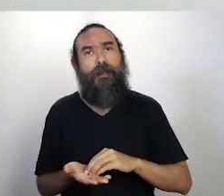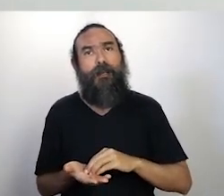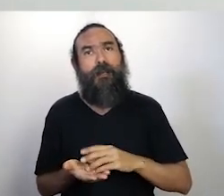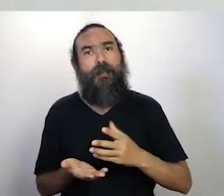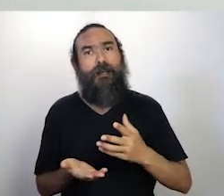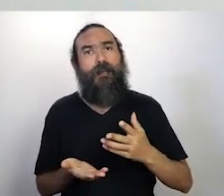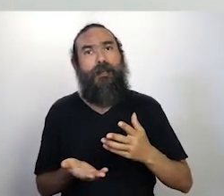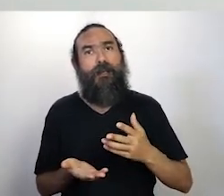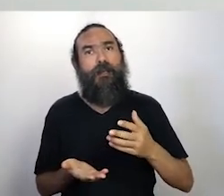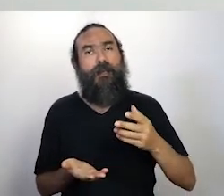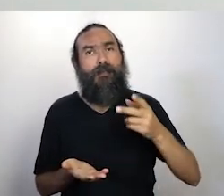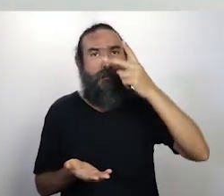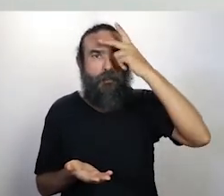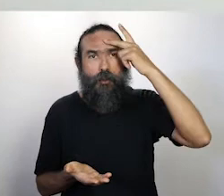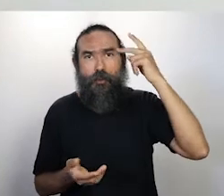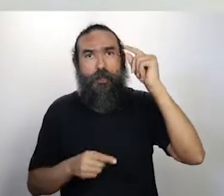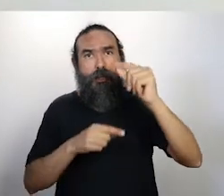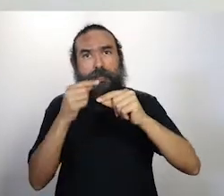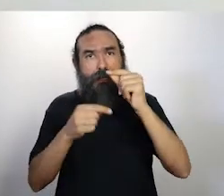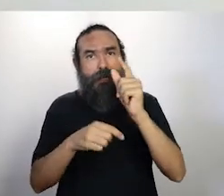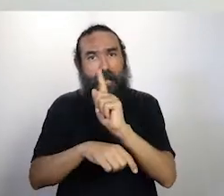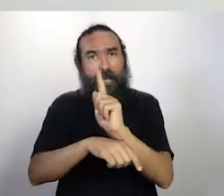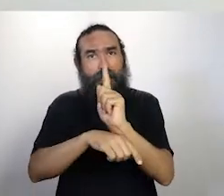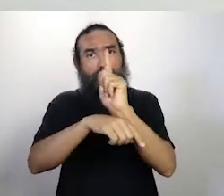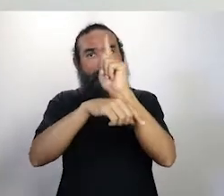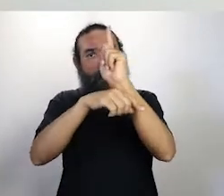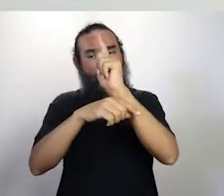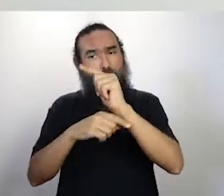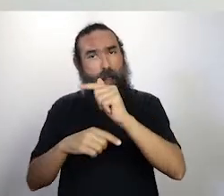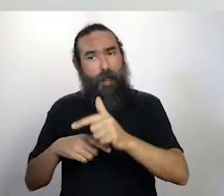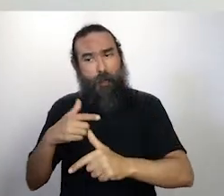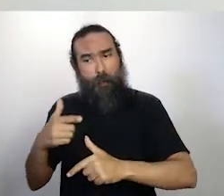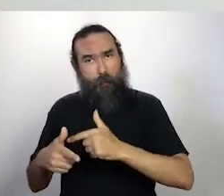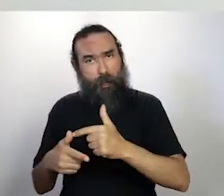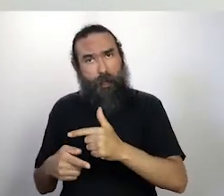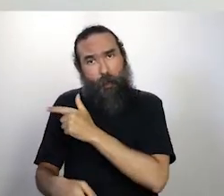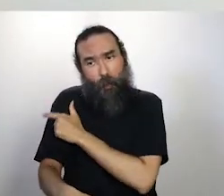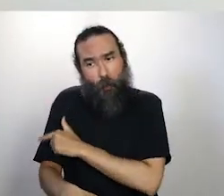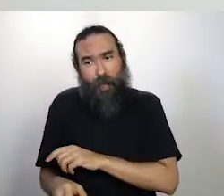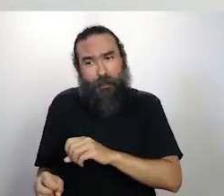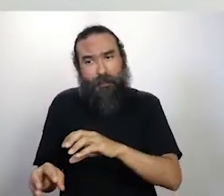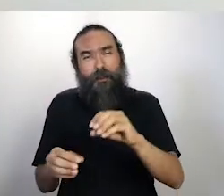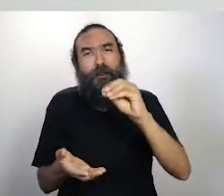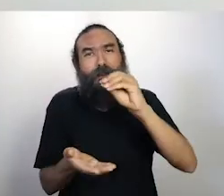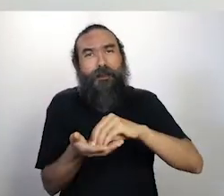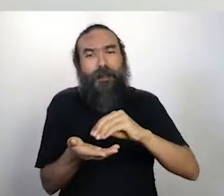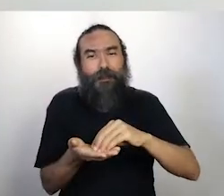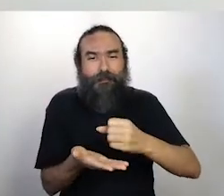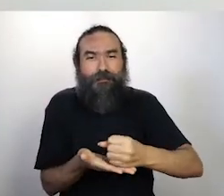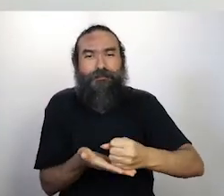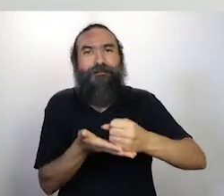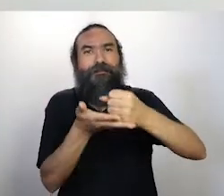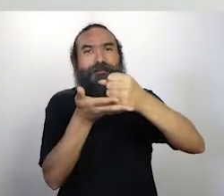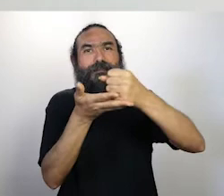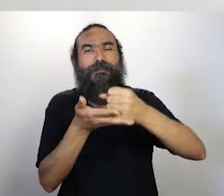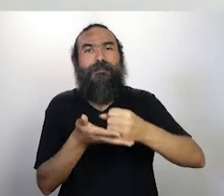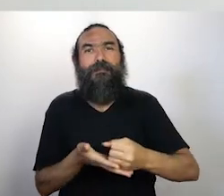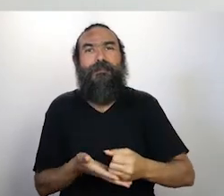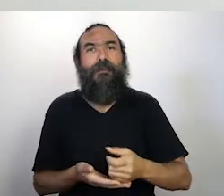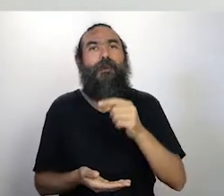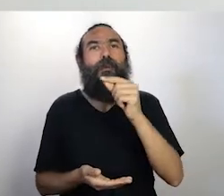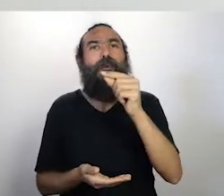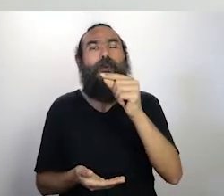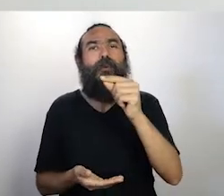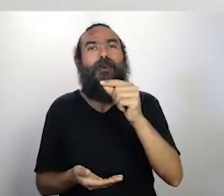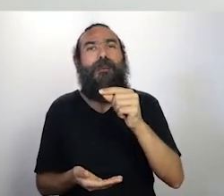né, dos gestores educacional para a comunidade, eles refletem, né, na questão da